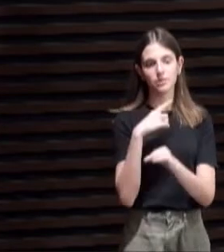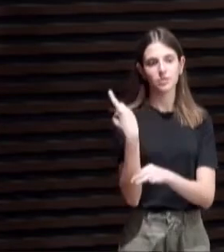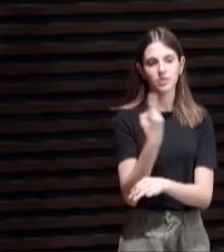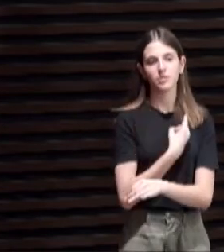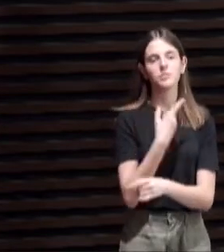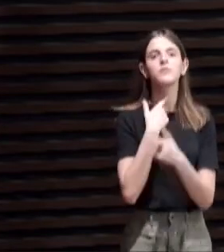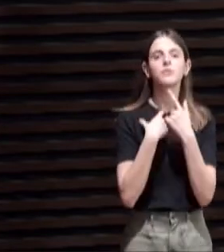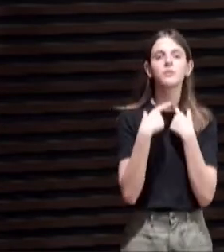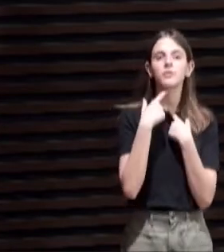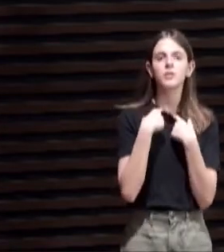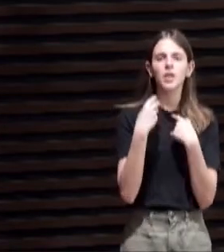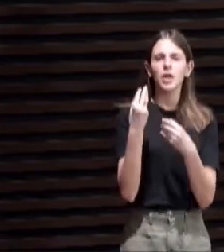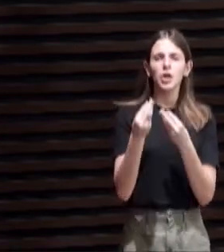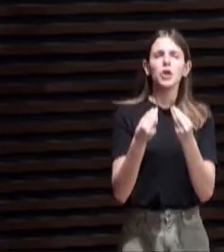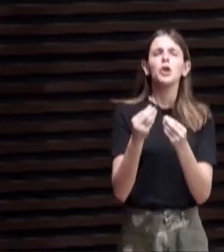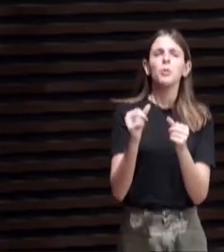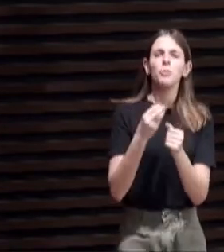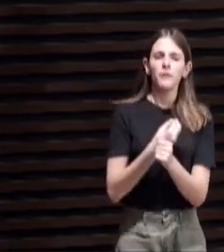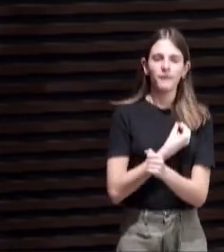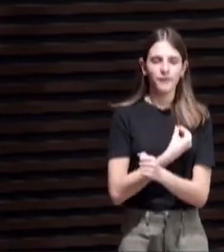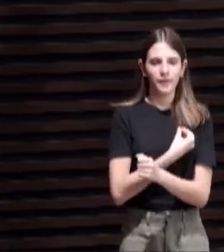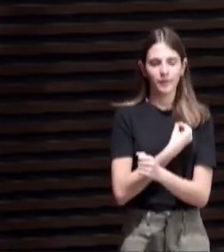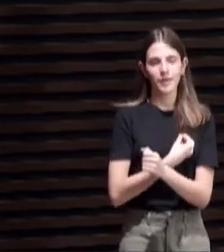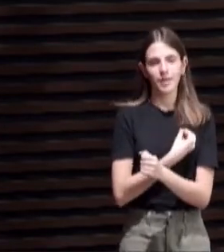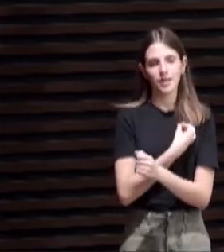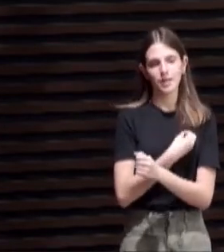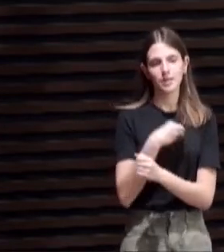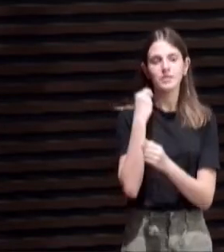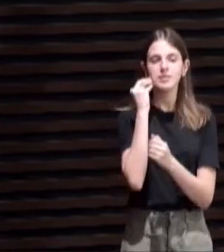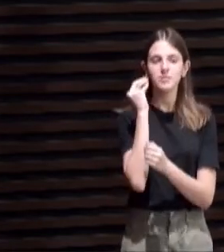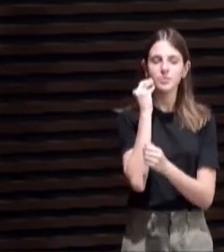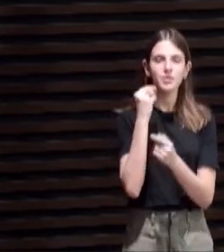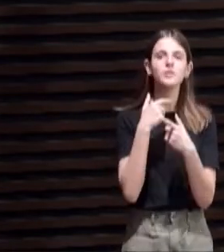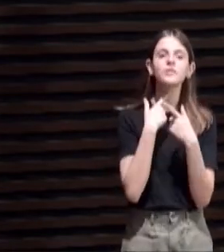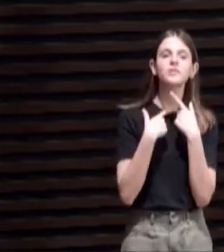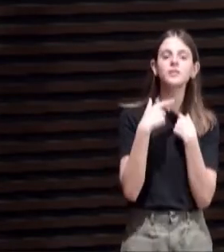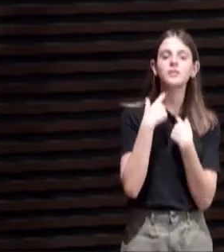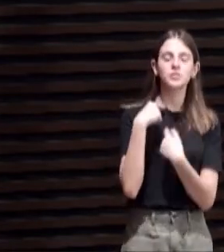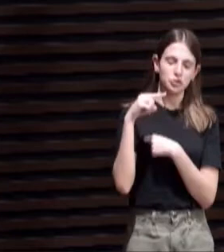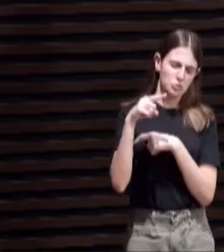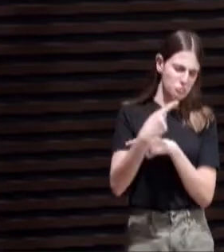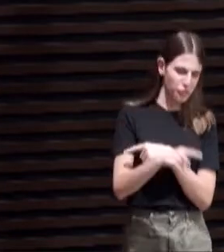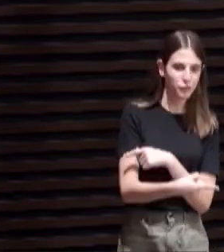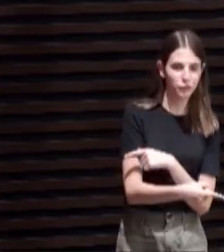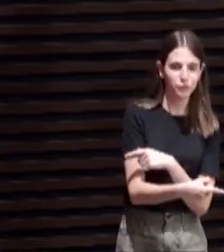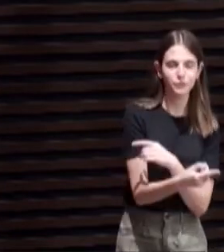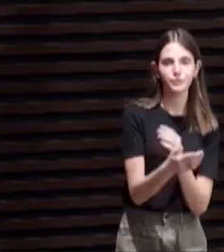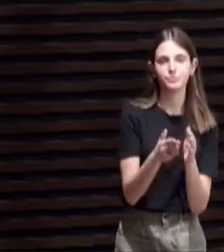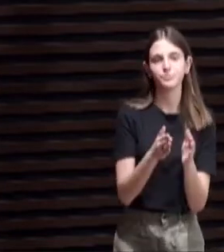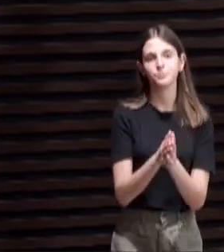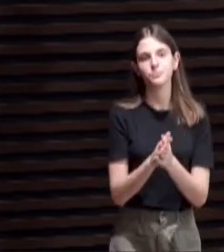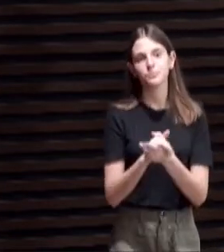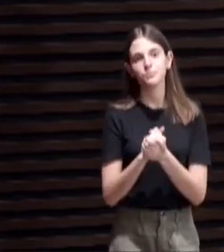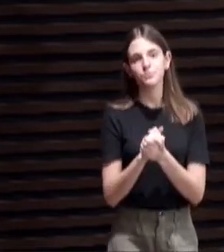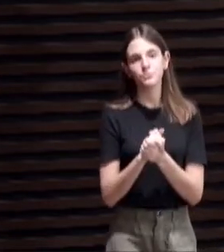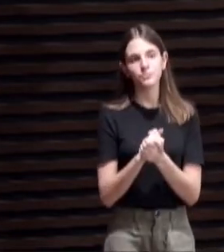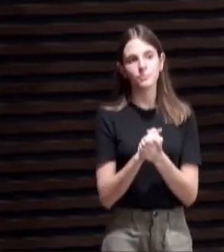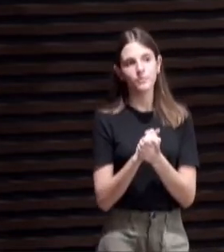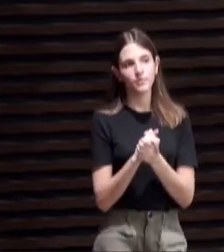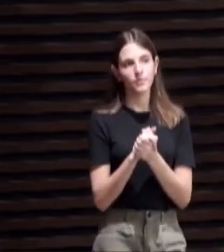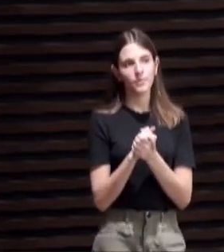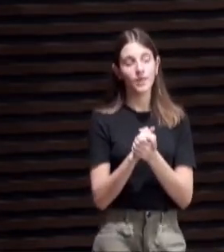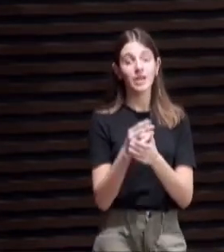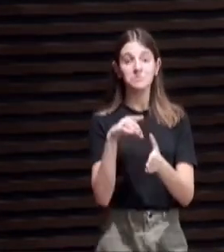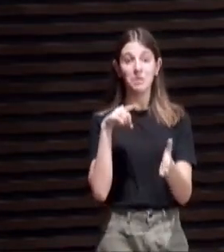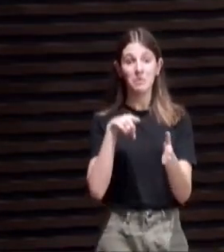vida experimentando desejos tão profundos? Essa é a pergunta mais importante